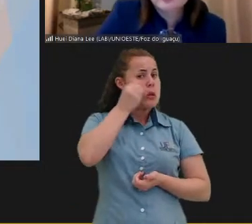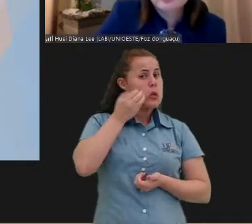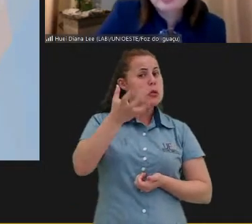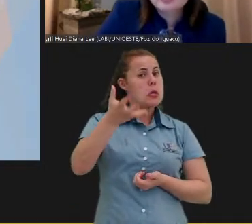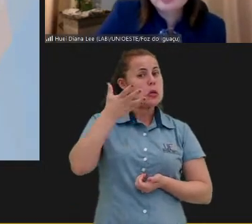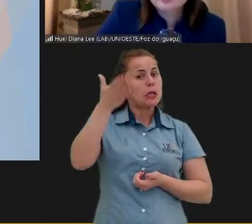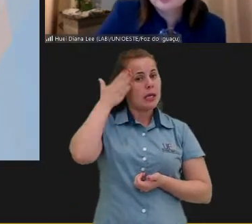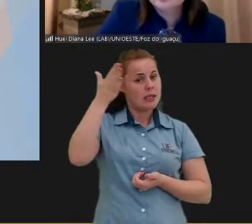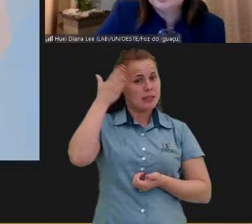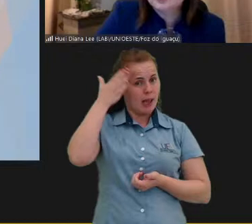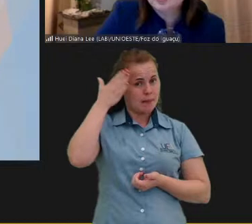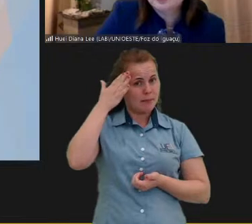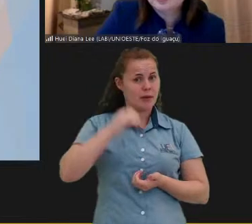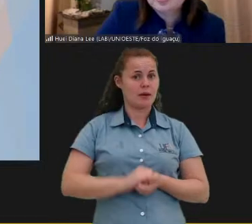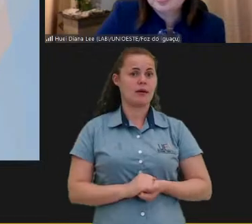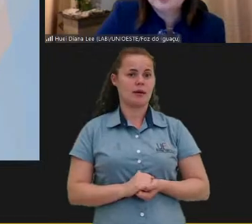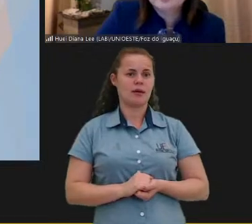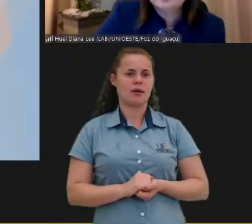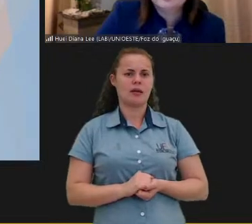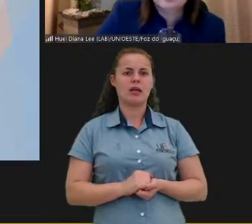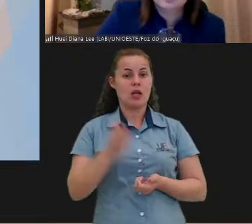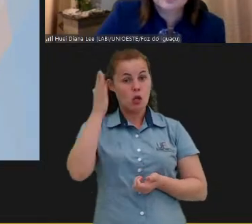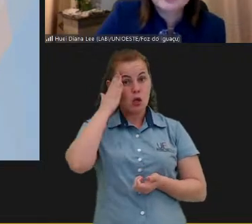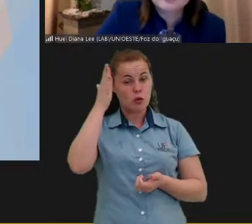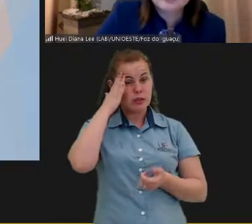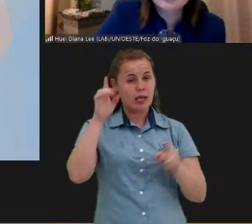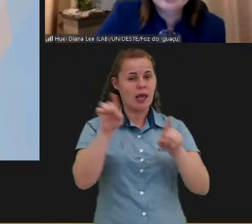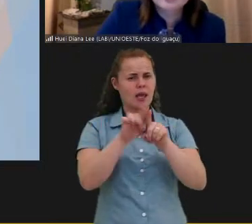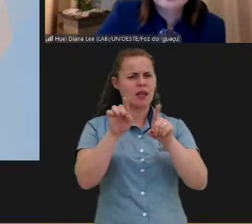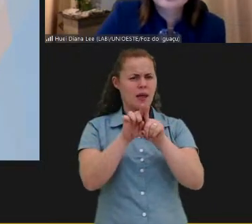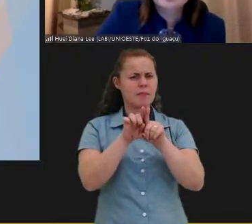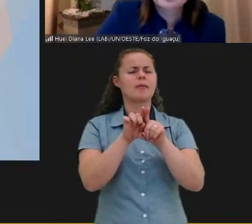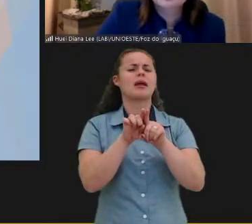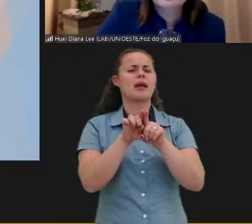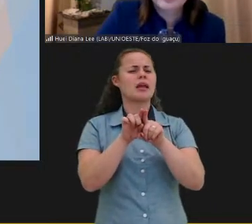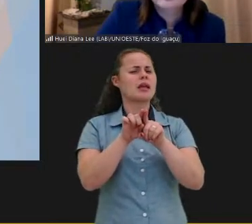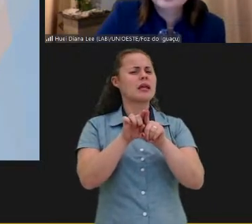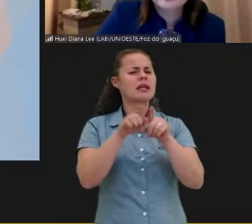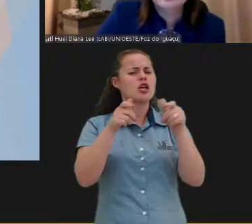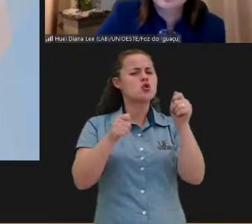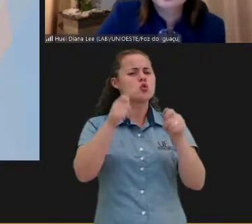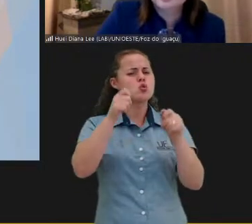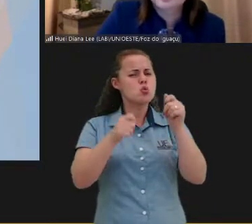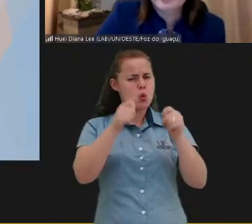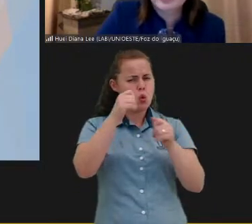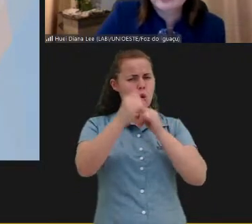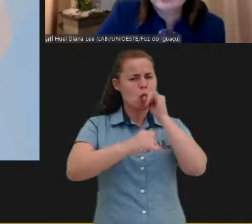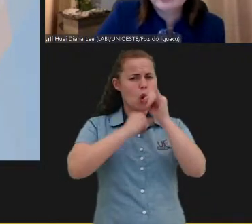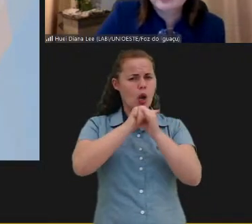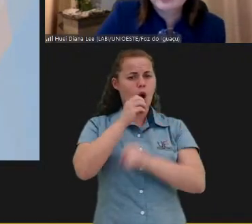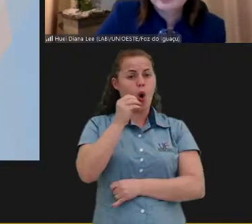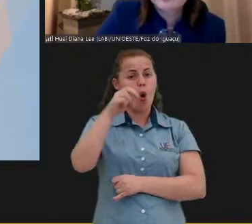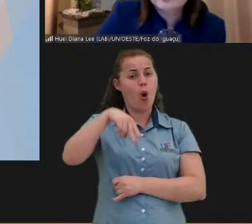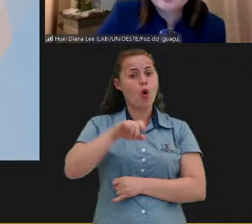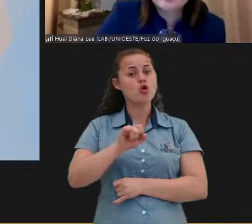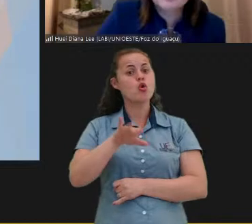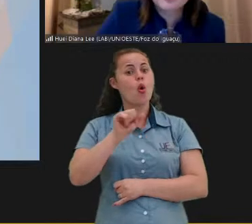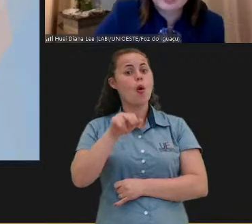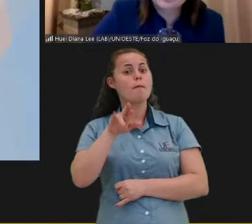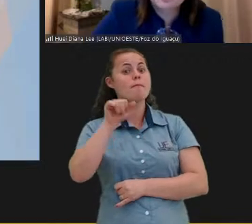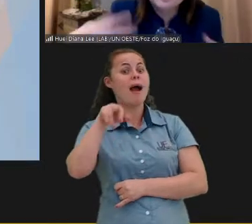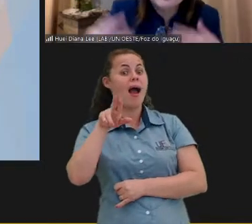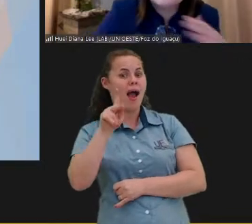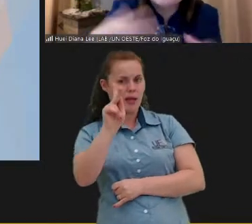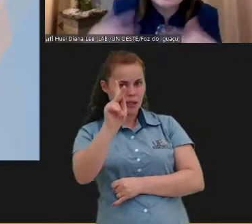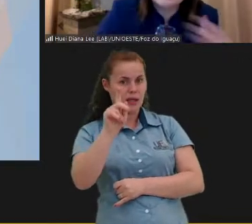Dunkin' Donuts, e eu sei que a Starbucks também tem algo parecido, tem um jogo online chamado On Your Mark, que você é